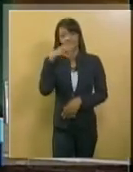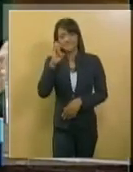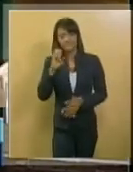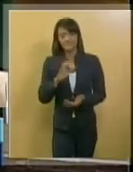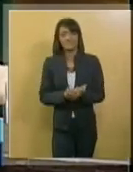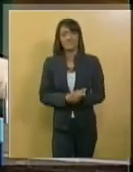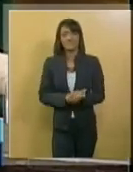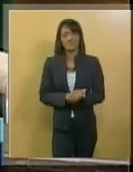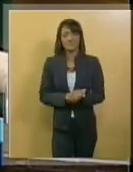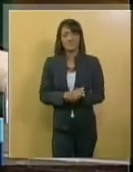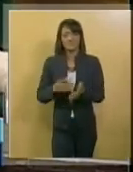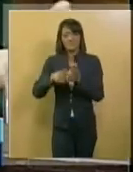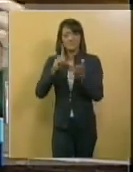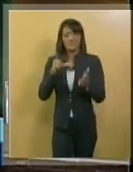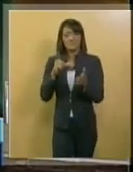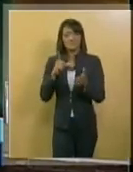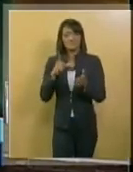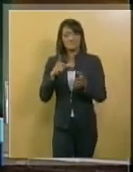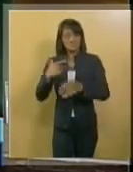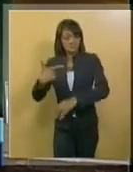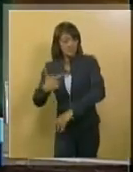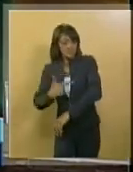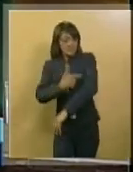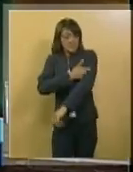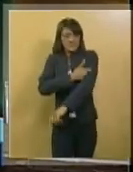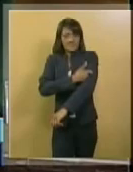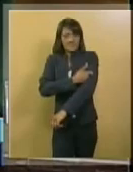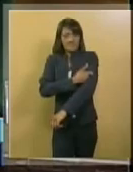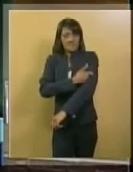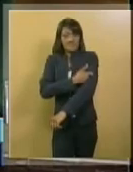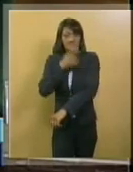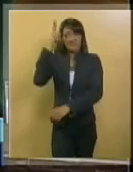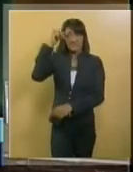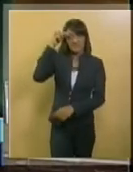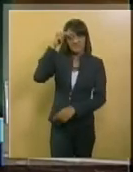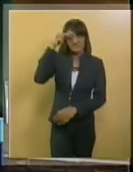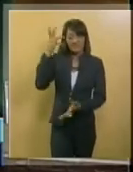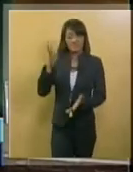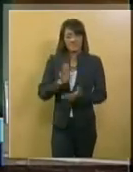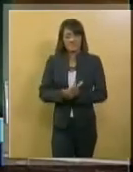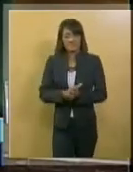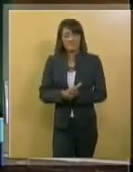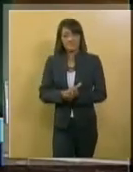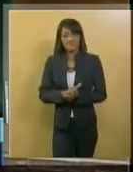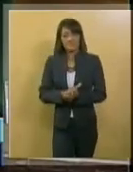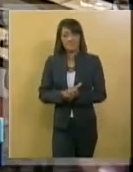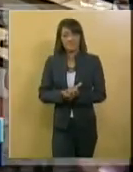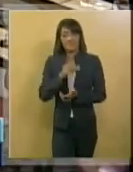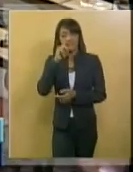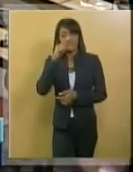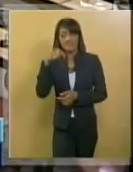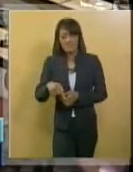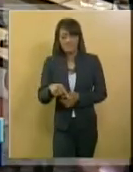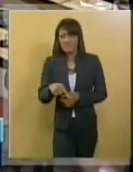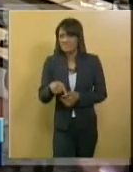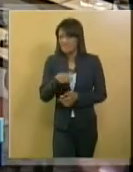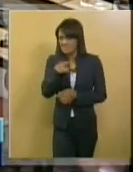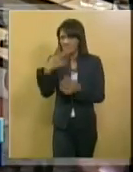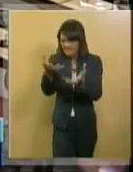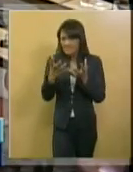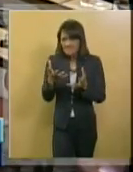dava agrotóxico, butox na veia dos cavalos, no queima, na apreensão de animais de grande porte de Aracaju. É isso que